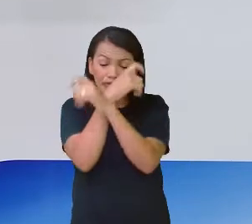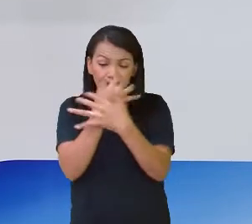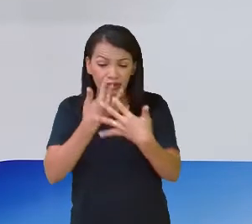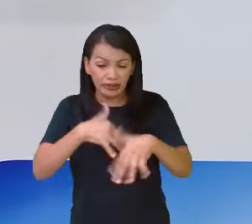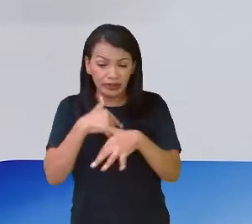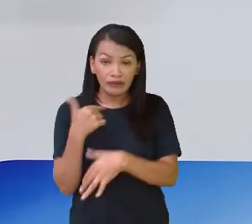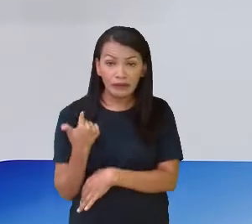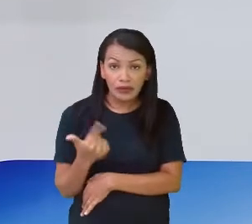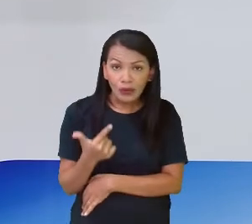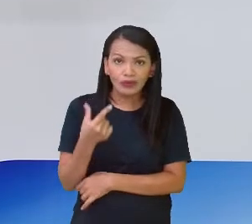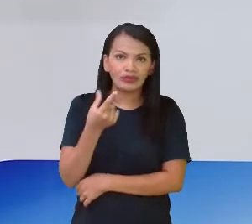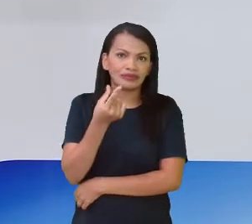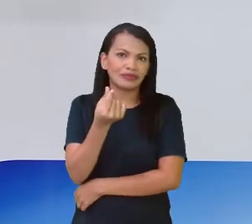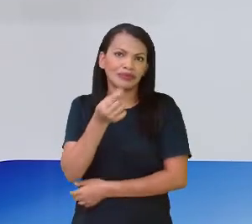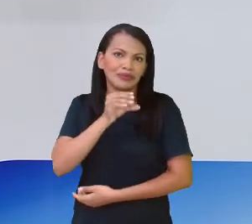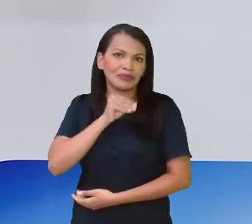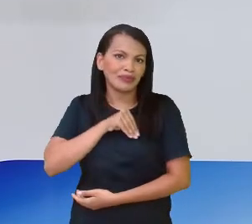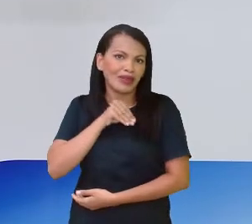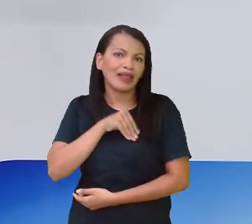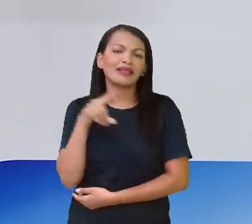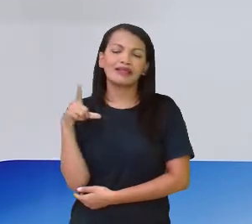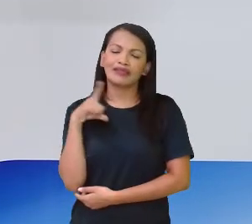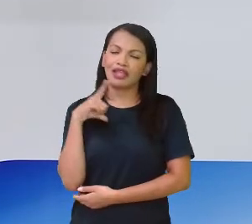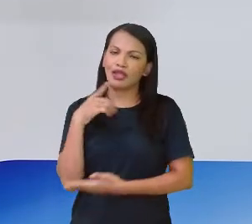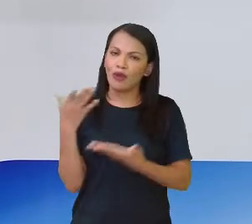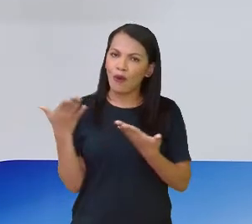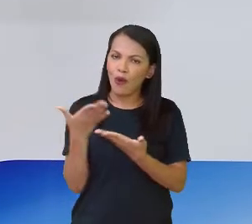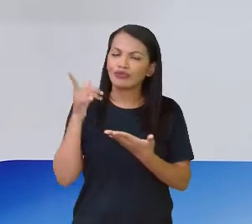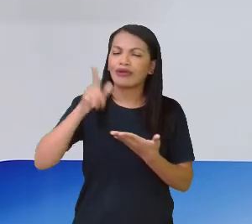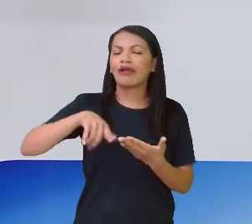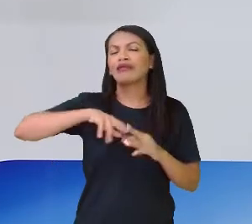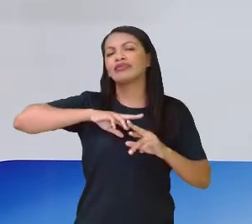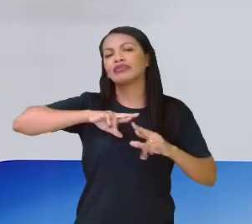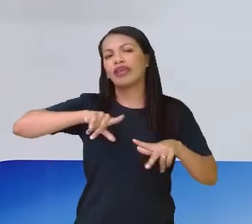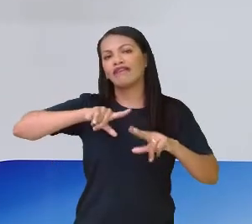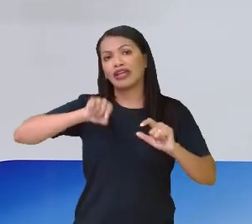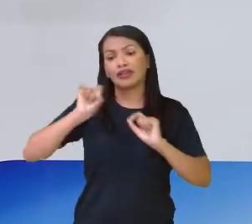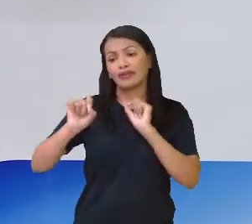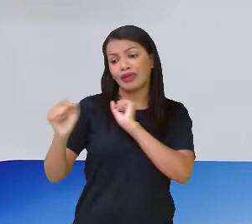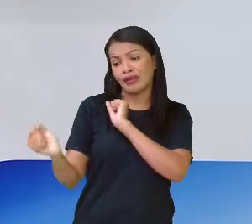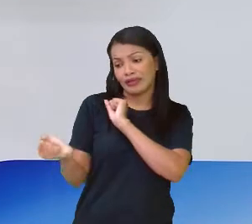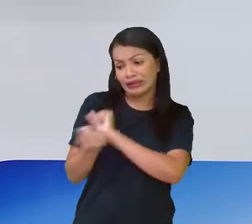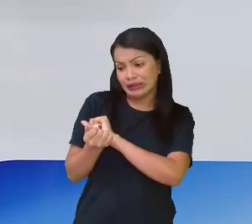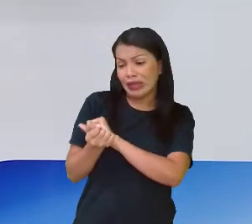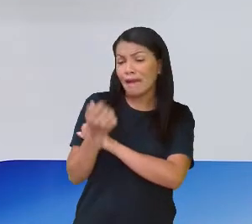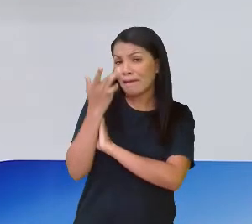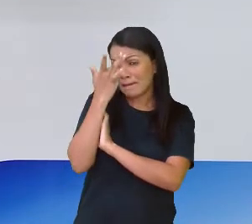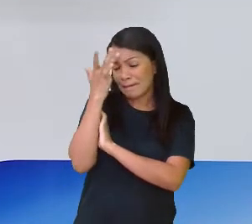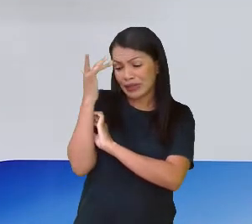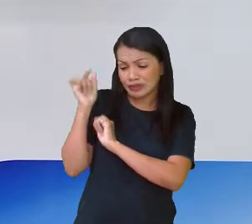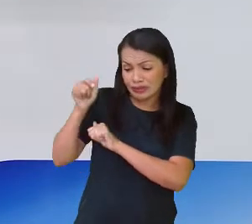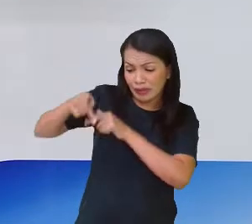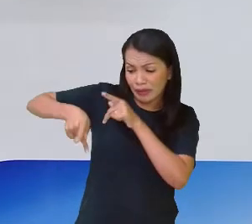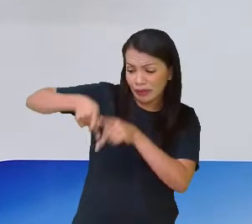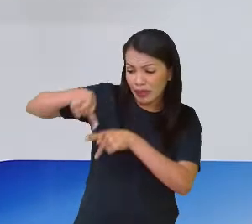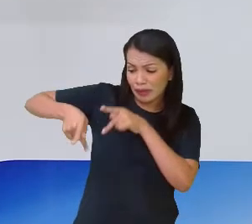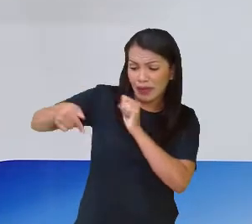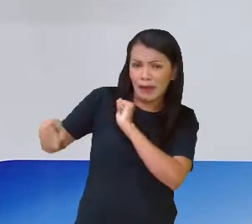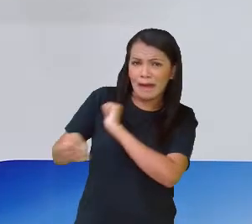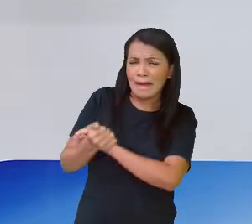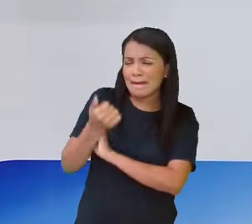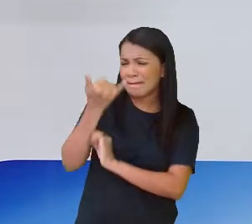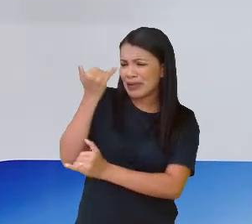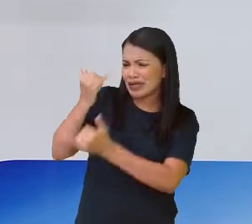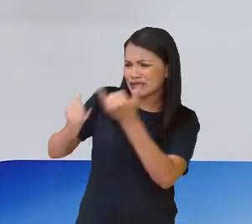precárias, não tinham salário como a gente tem hoje. Era totalmente diferente. Muitas vezes esses povos eram tidos como